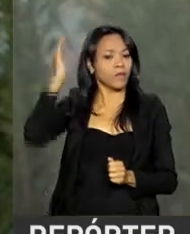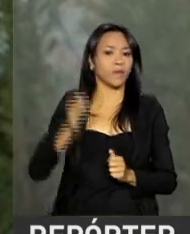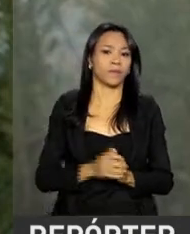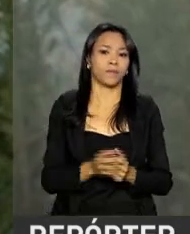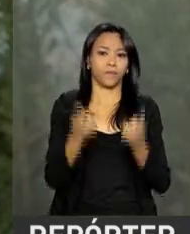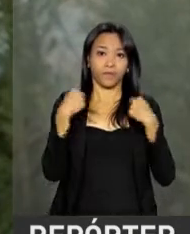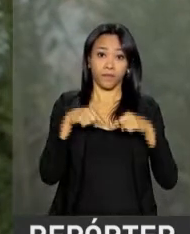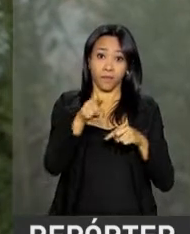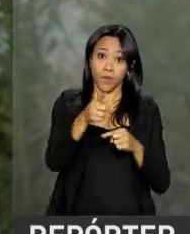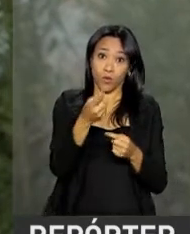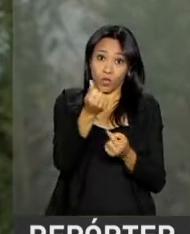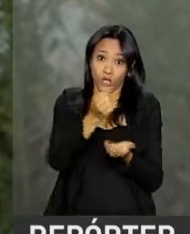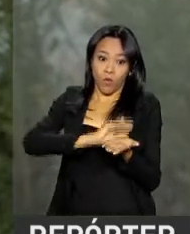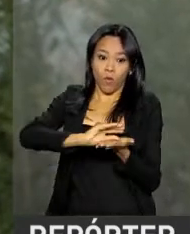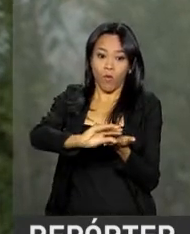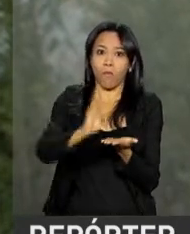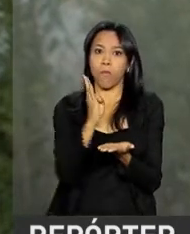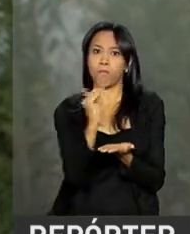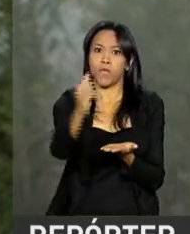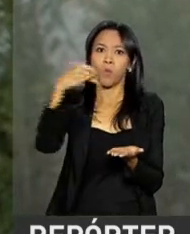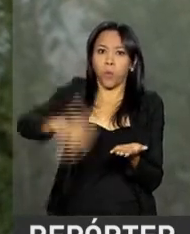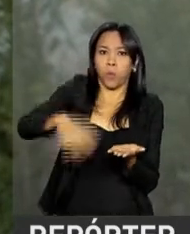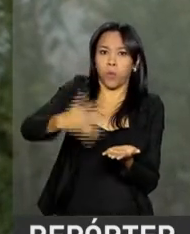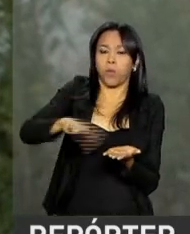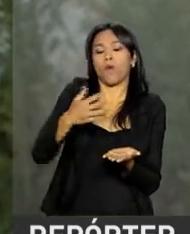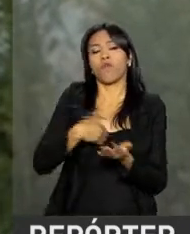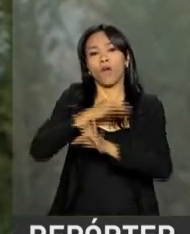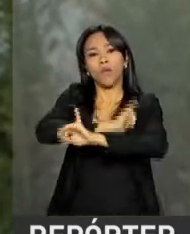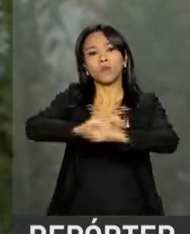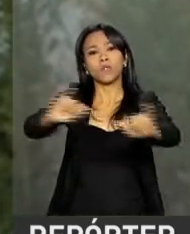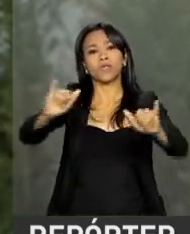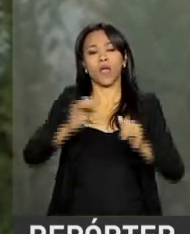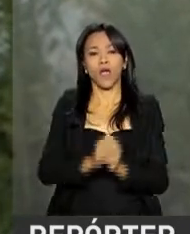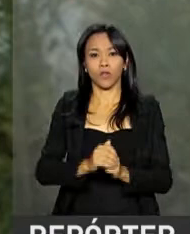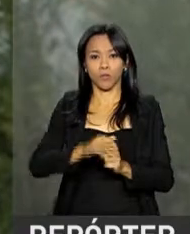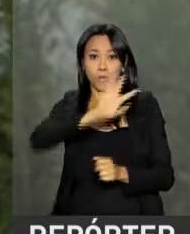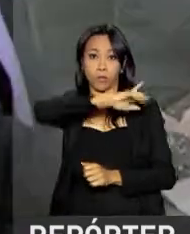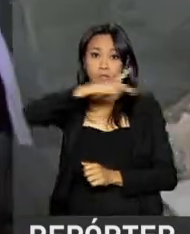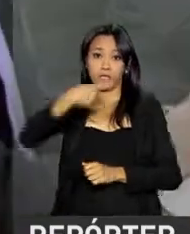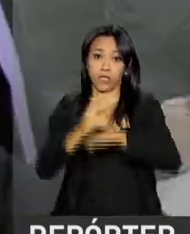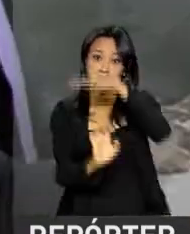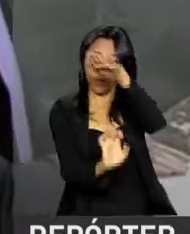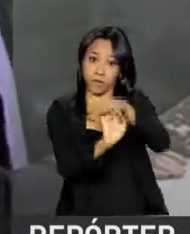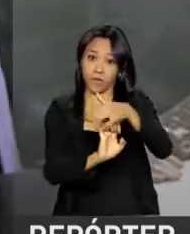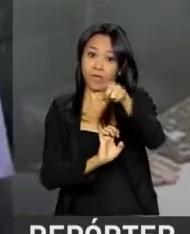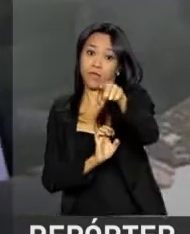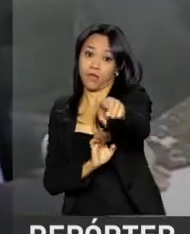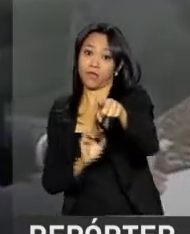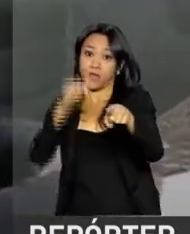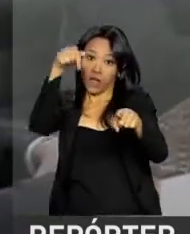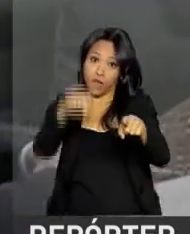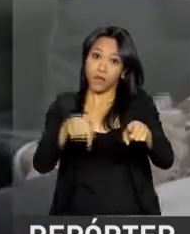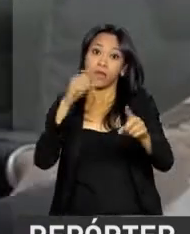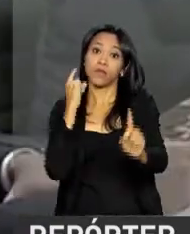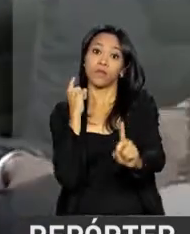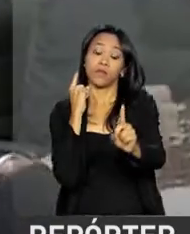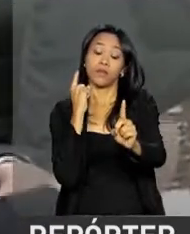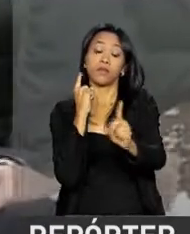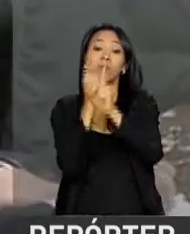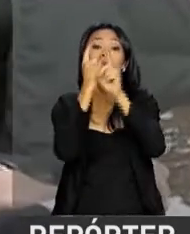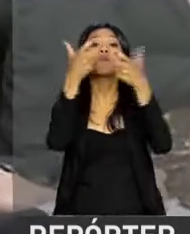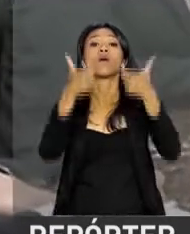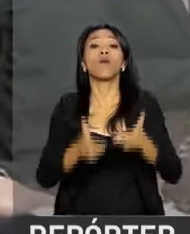O investimento bilionário foi anunciado ao presidente Michel Temer pelo presidente da General Motors Mercosul durante um encontro aqui em São Paulo. Estamos